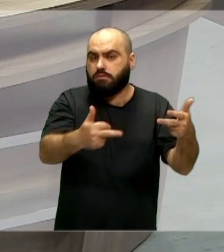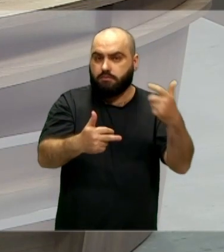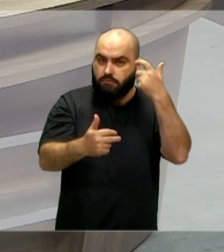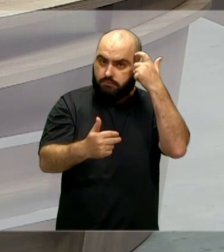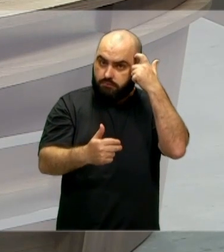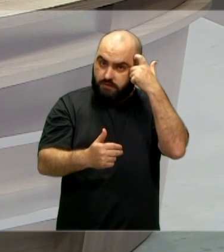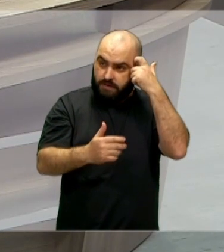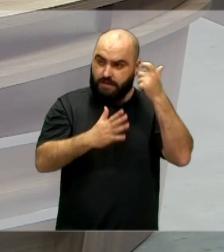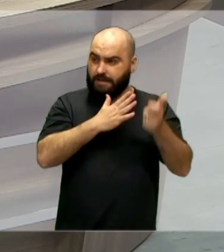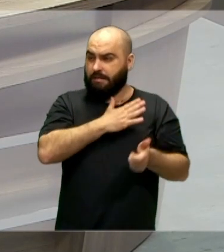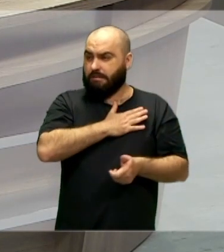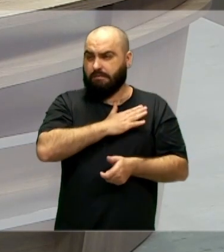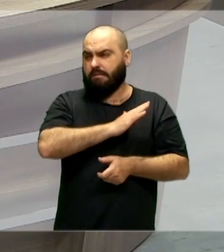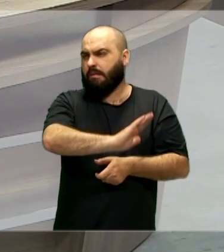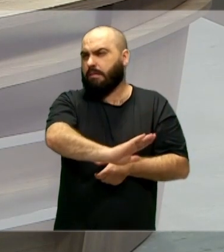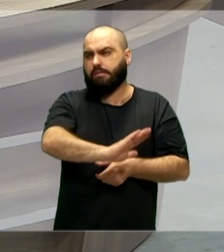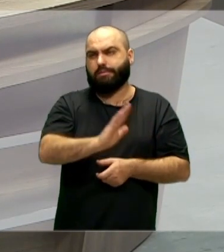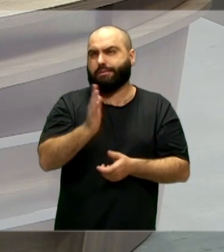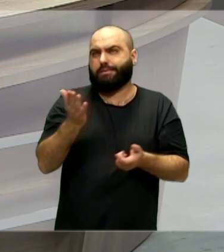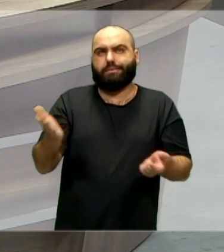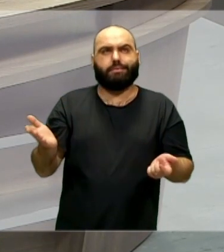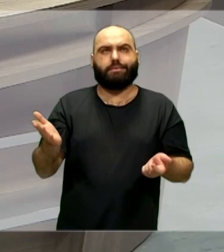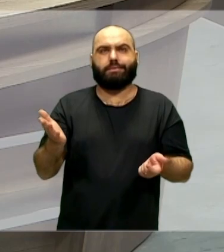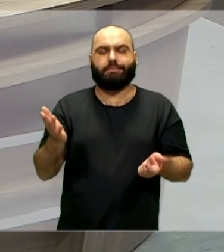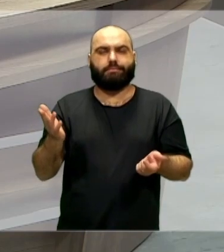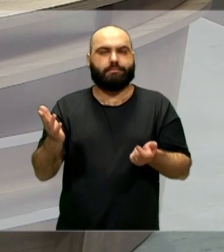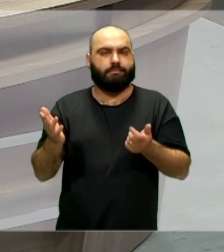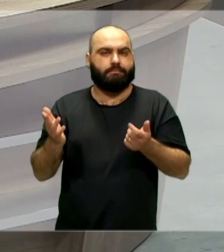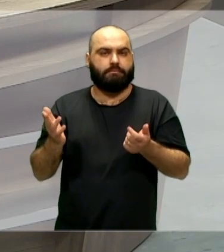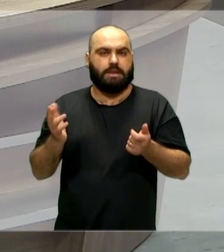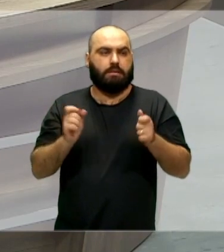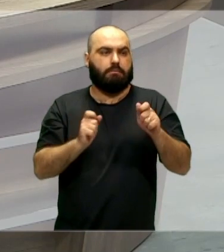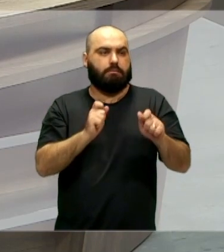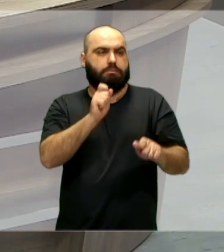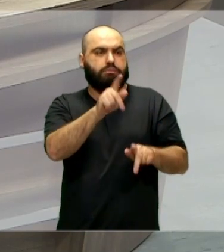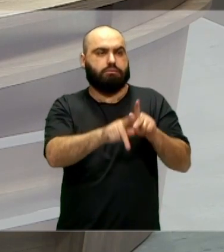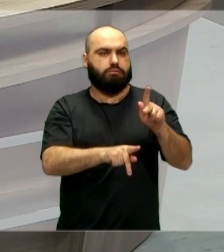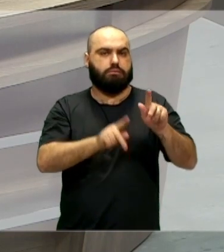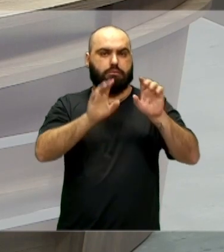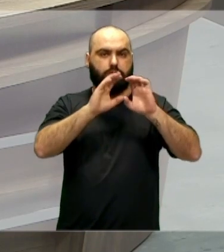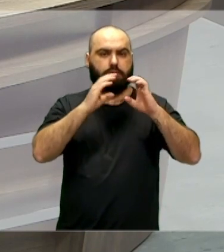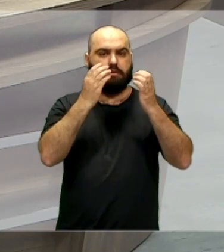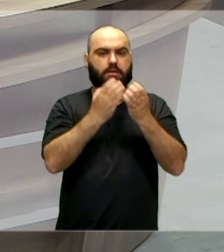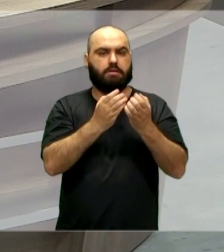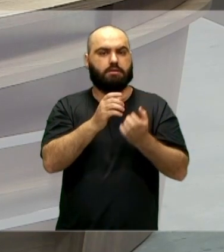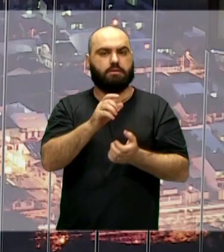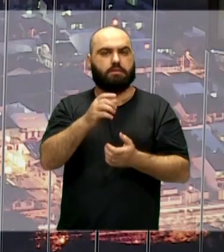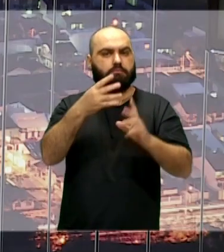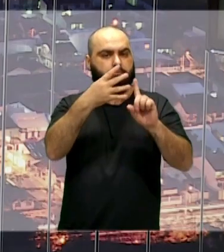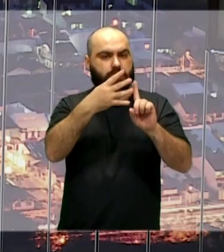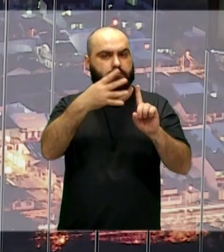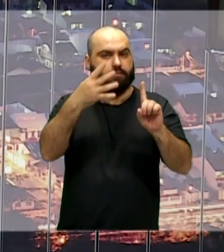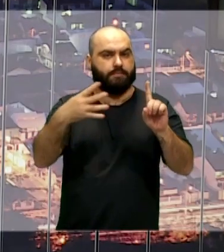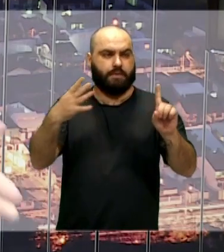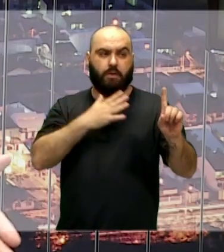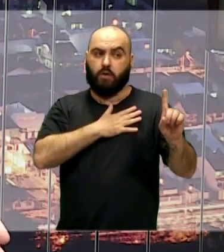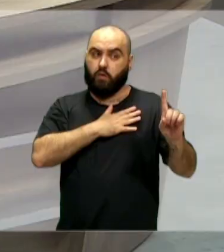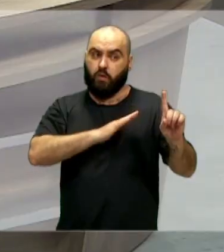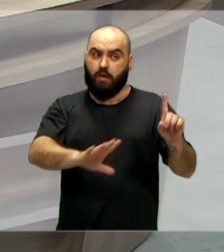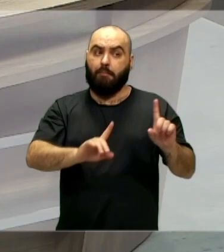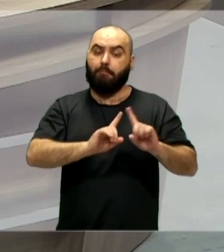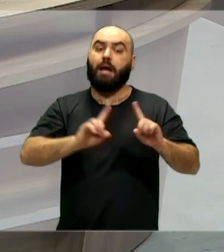não gostam de se identificar como membros da comunidade LGBTQIA+, mas